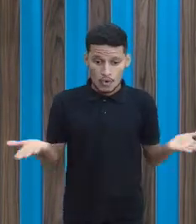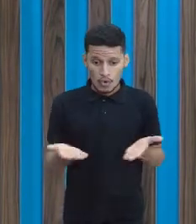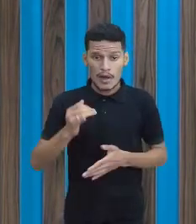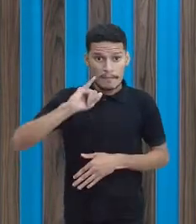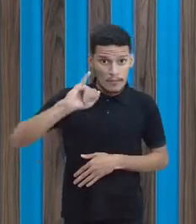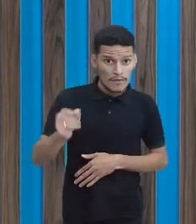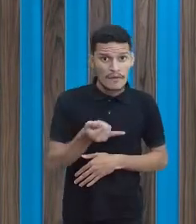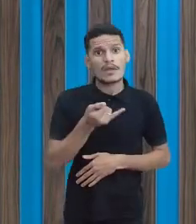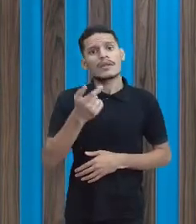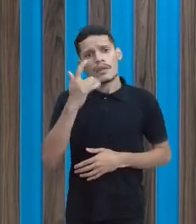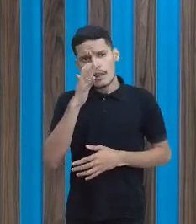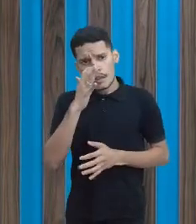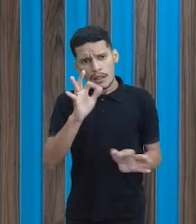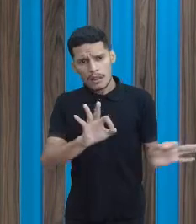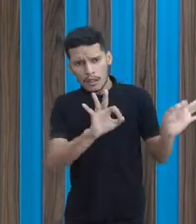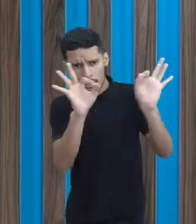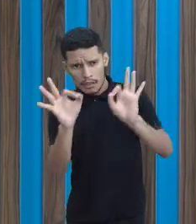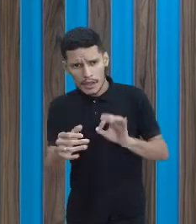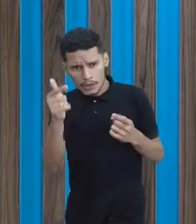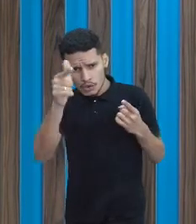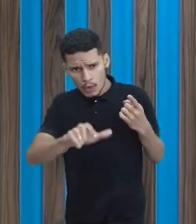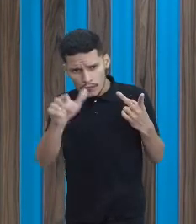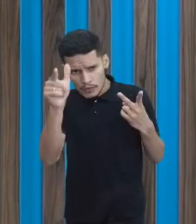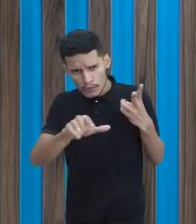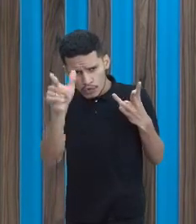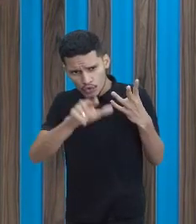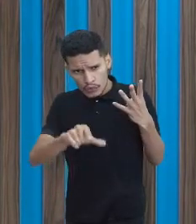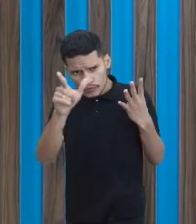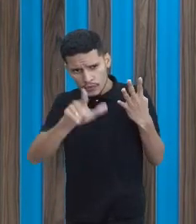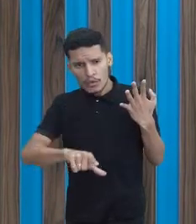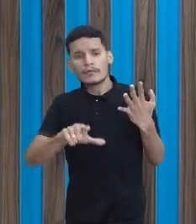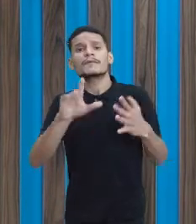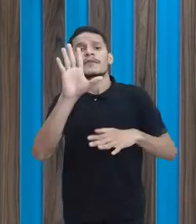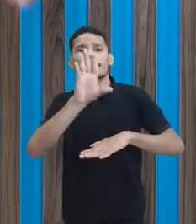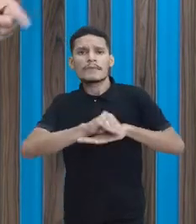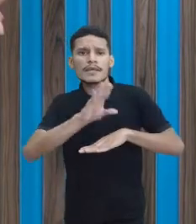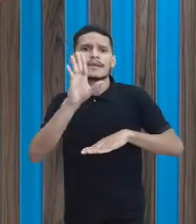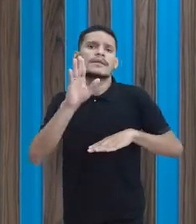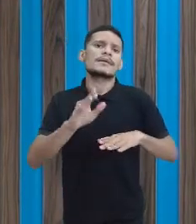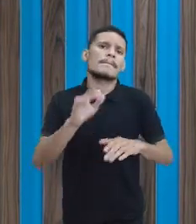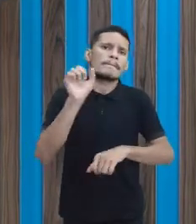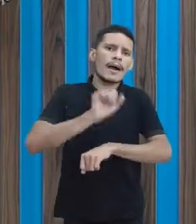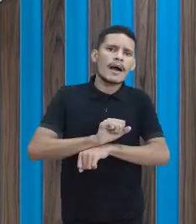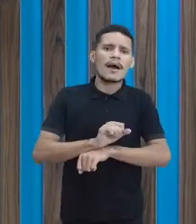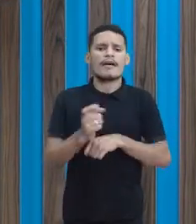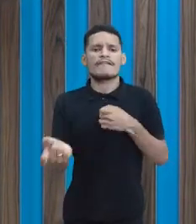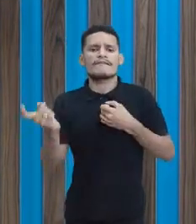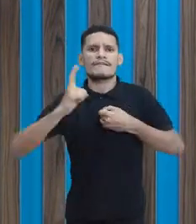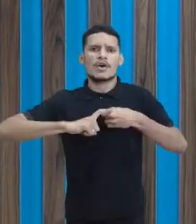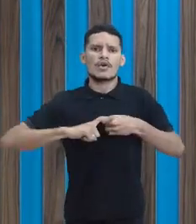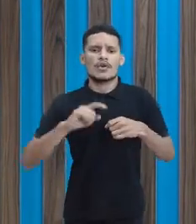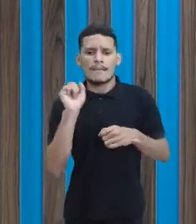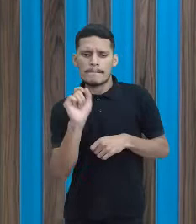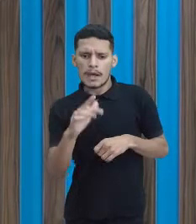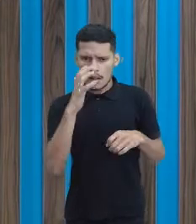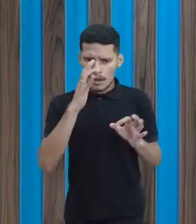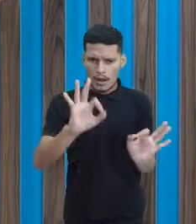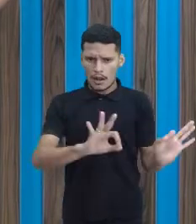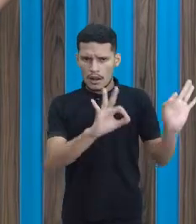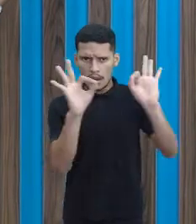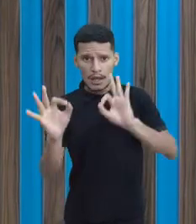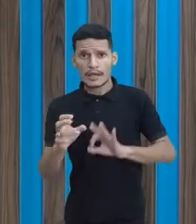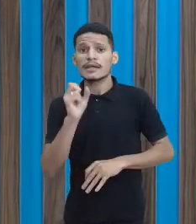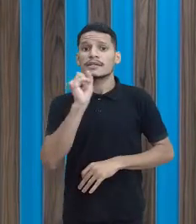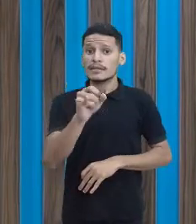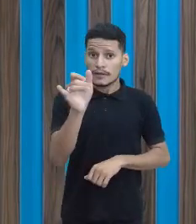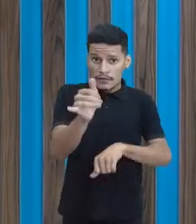aproveite, reprise, printe o que você gostar, pause aquilo, volte de novo. Não deixe às vezes a aula passar corrida se você está